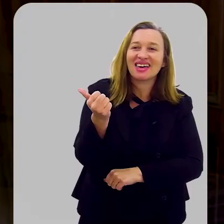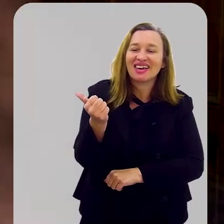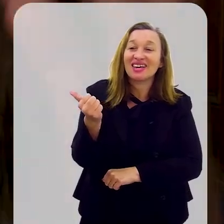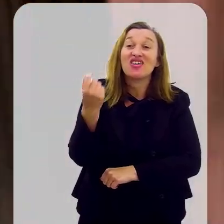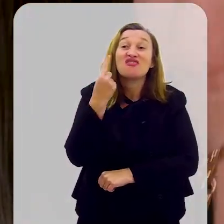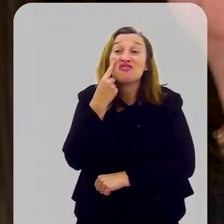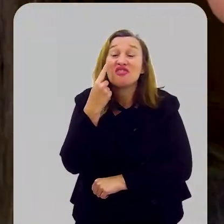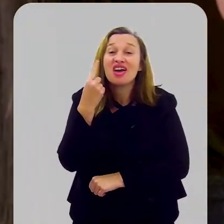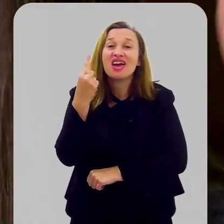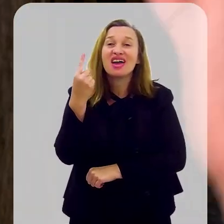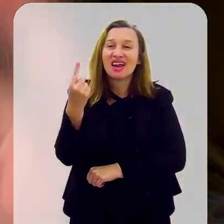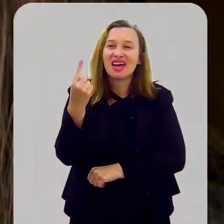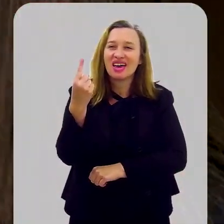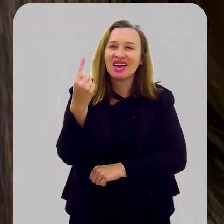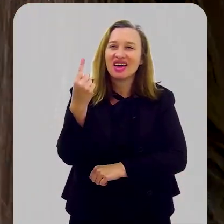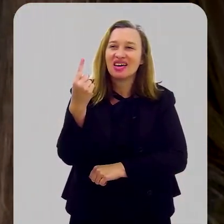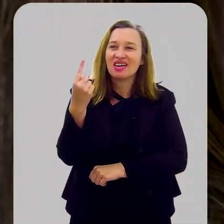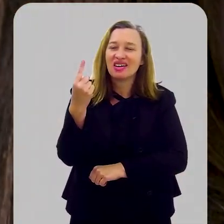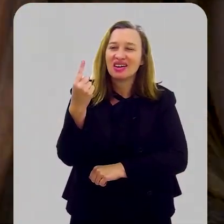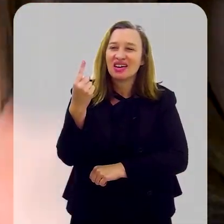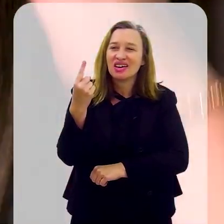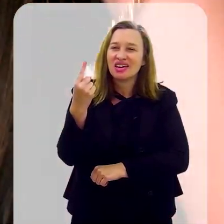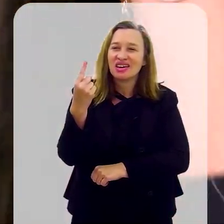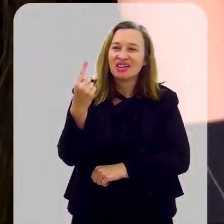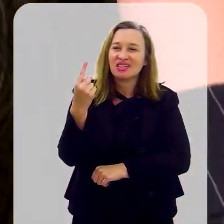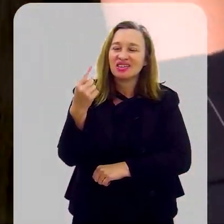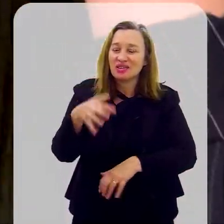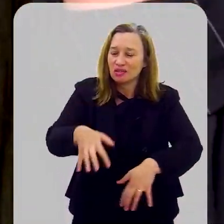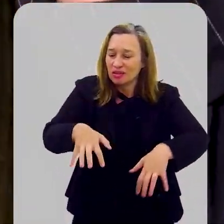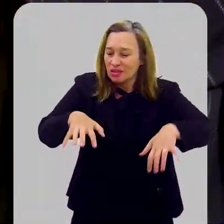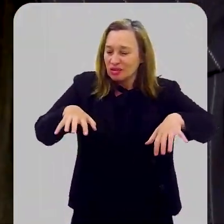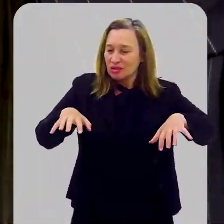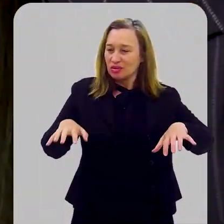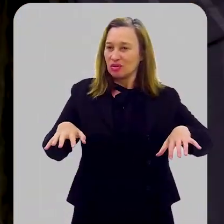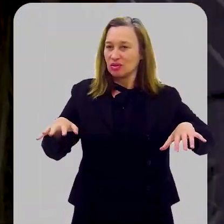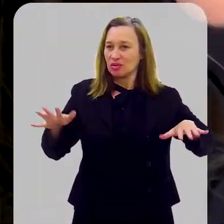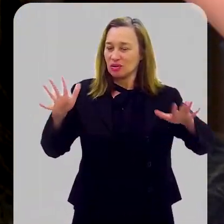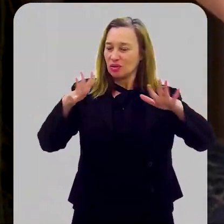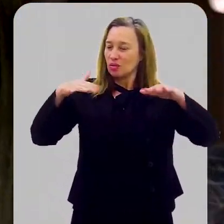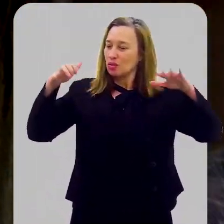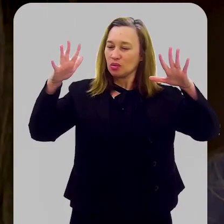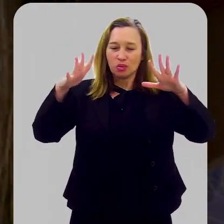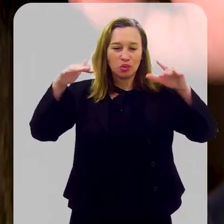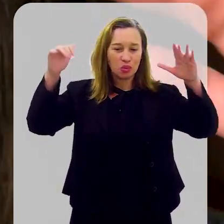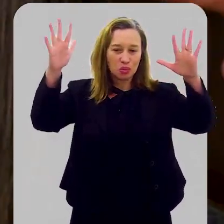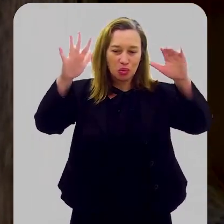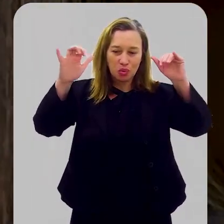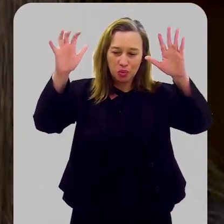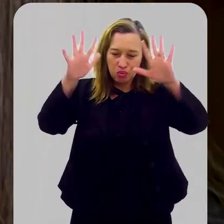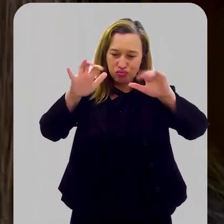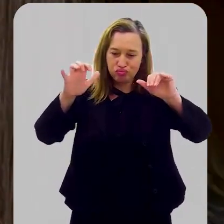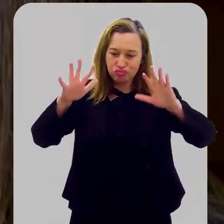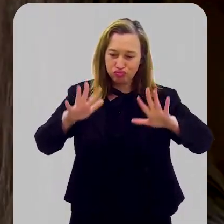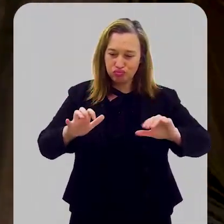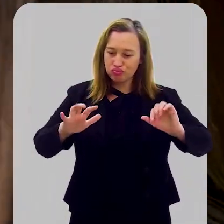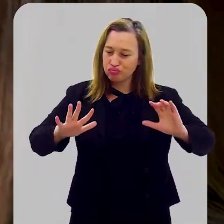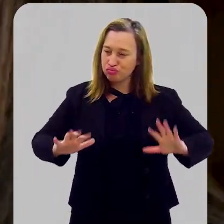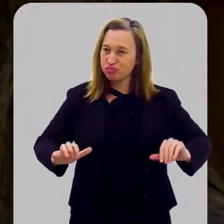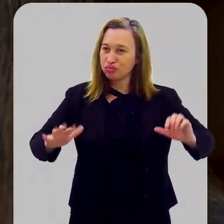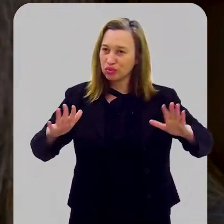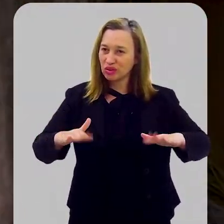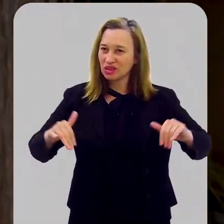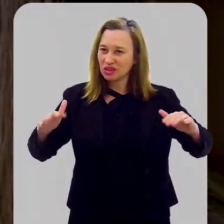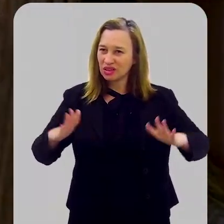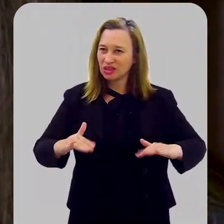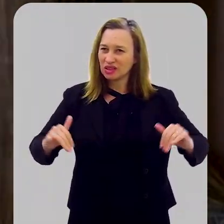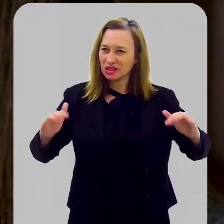6, verei o Pai em seu sublime trono e seu cetro, a casa encher